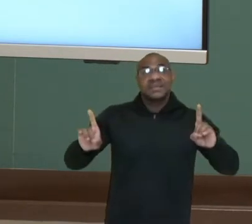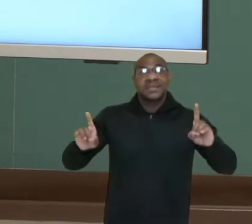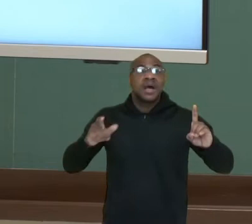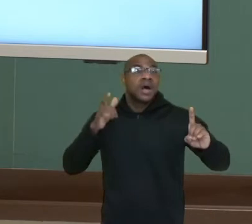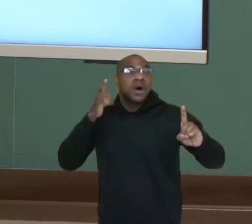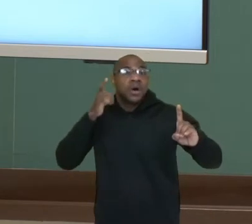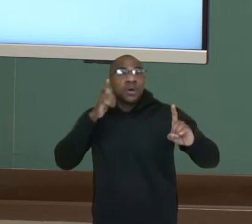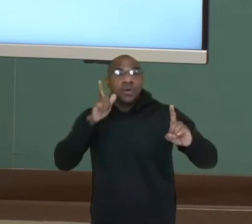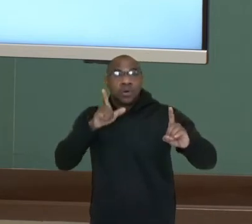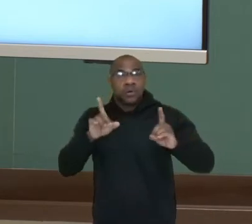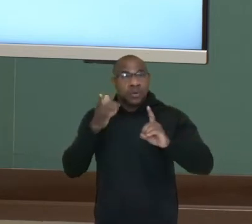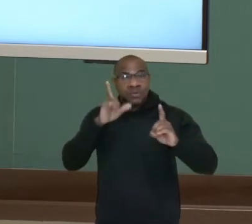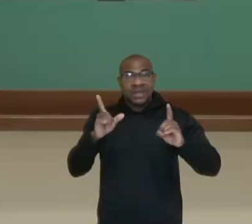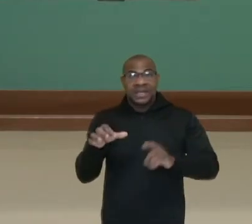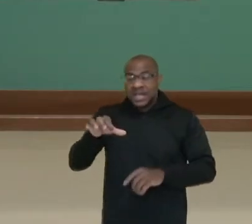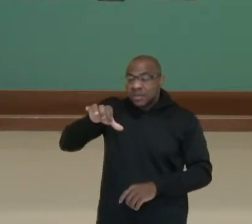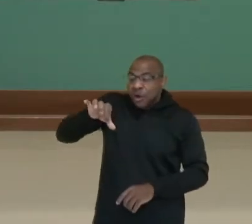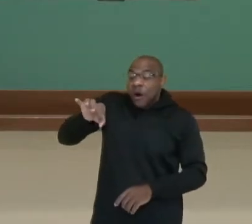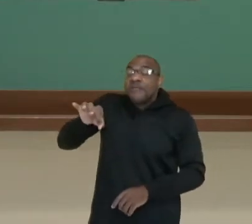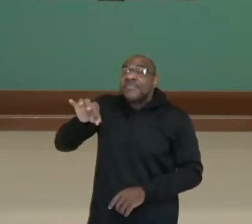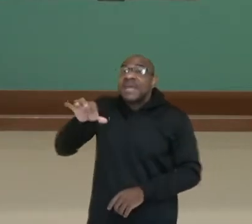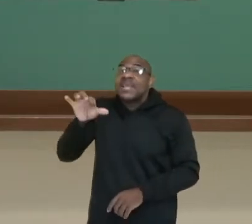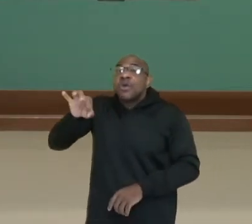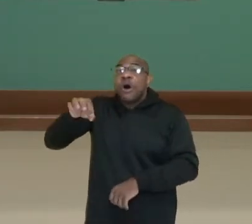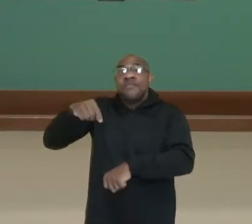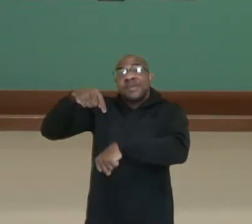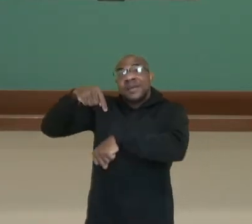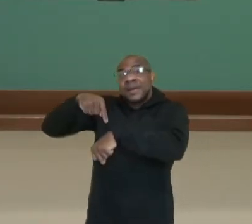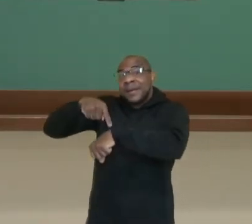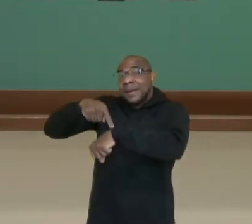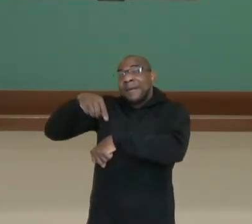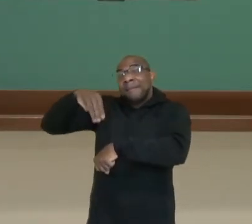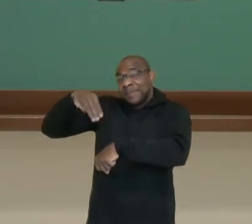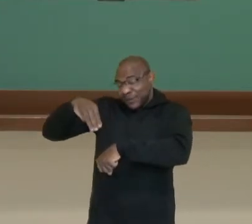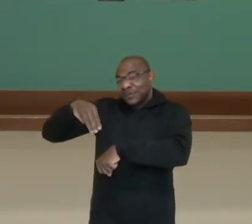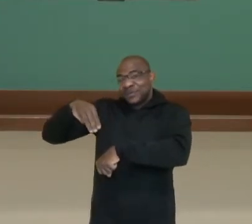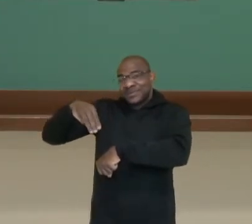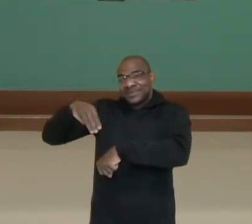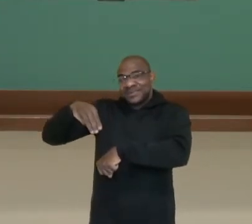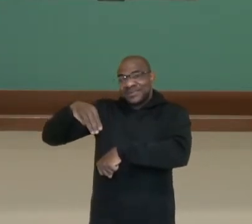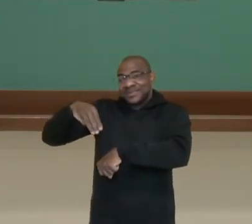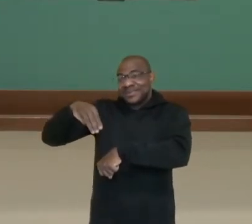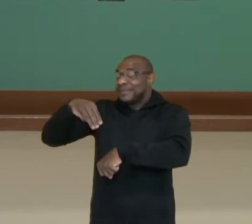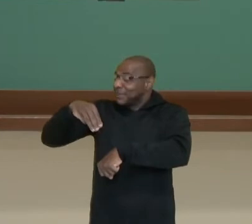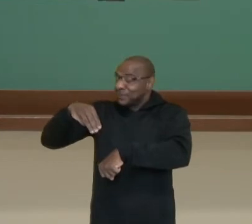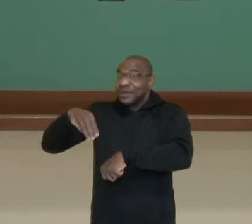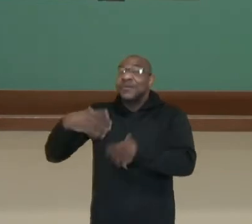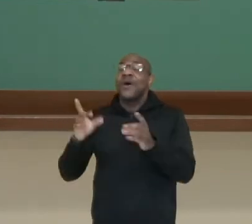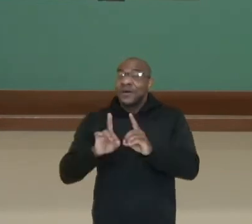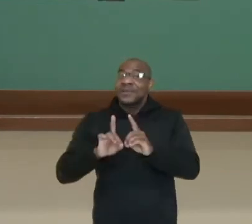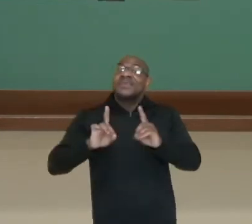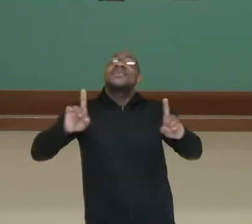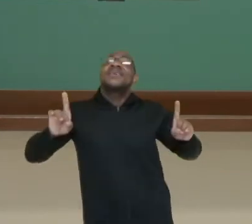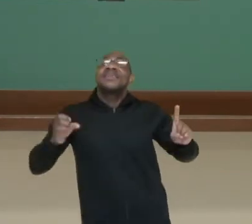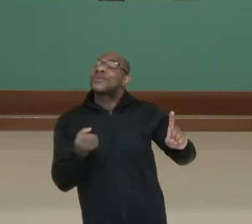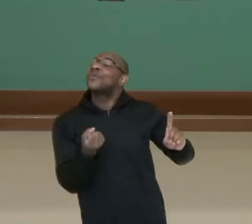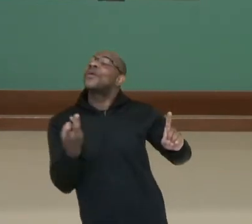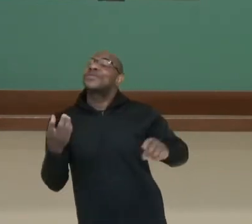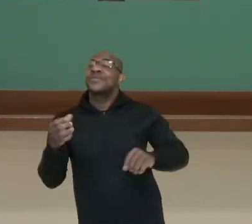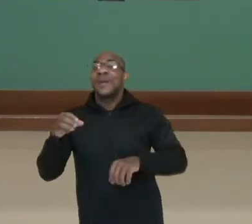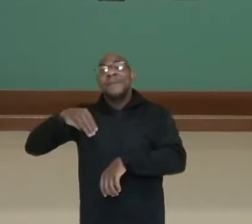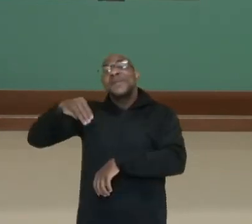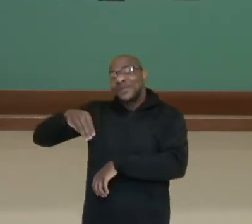em 90 minutos? Preste atenção aí nas unidades de medida de tempo, nos valores envolvidos. Responda essas